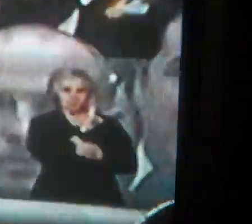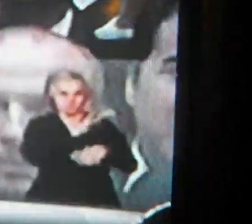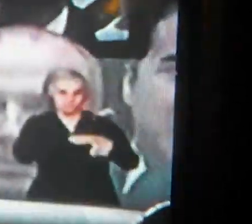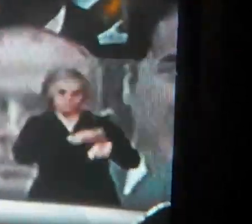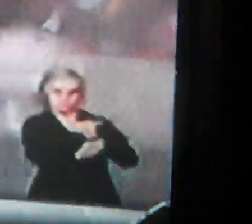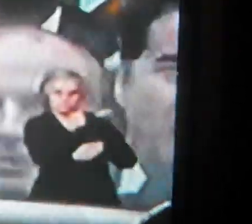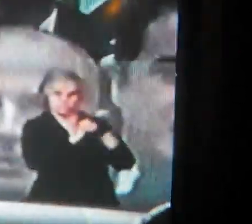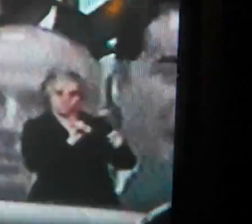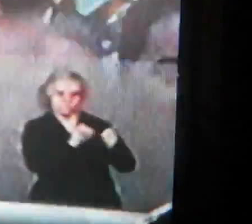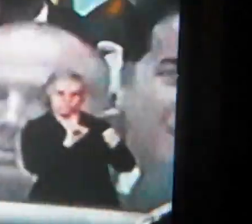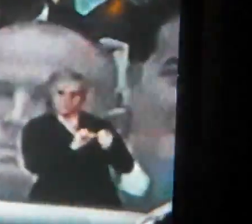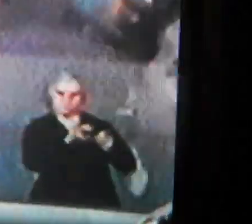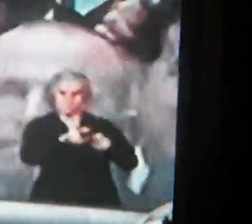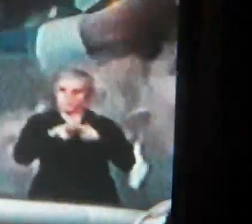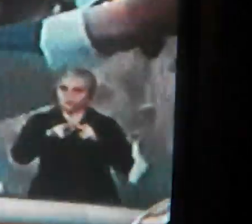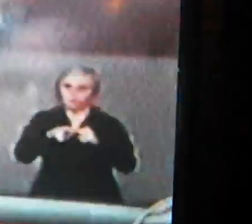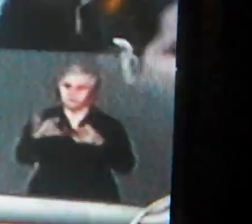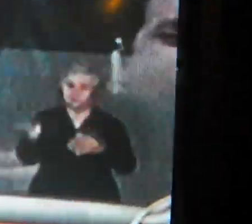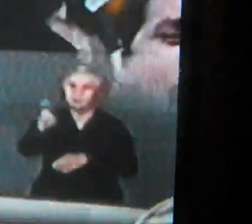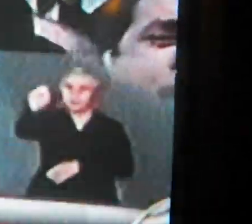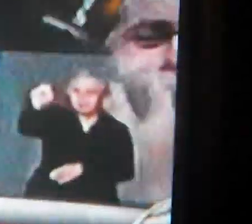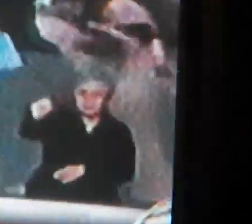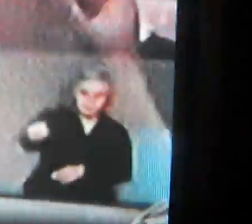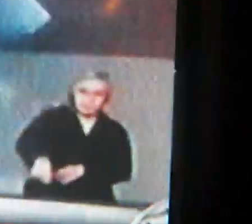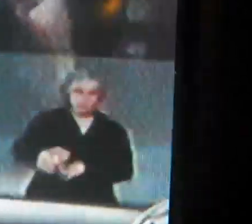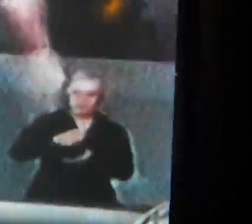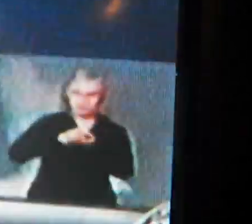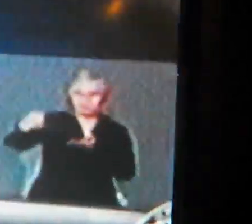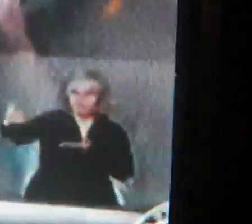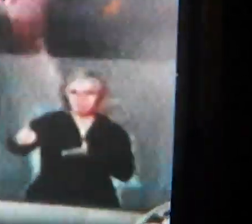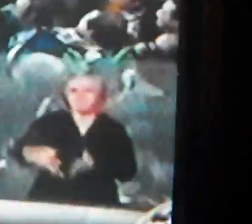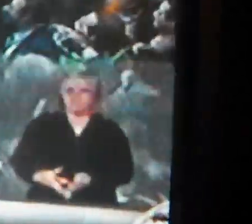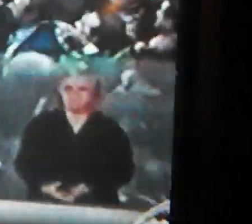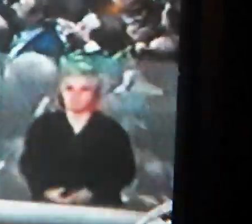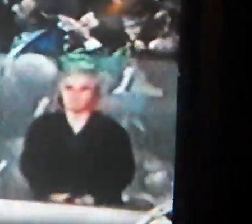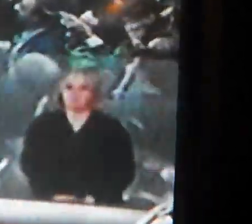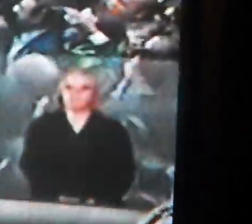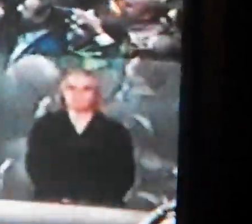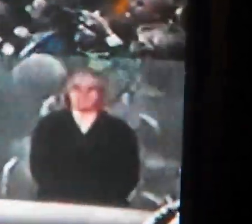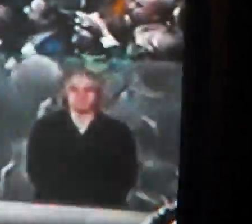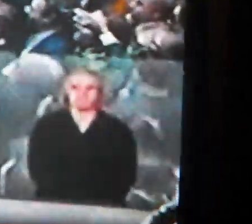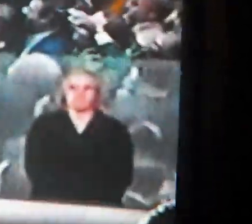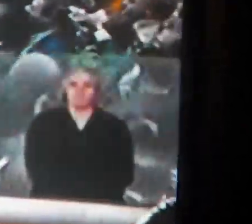que cometeu. Por isso é sim ao impeachment.